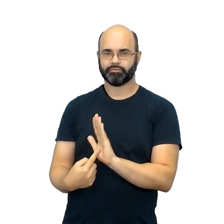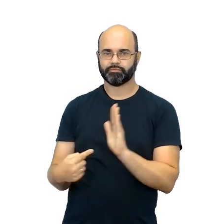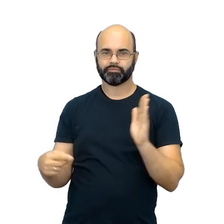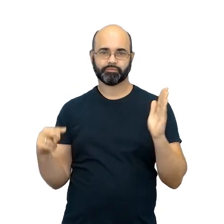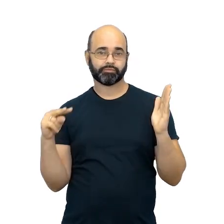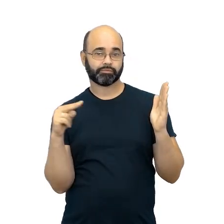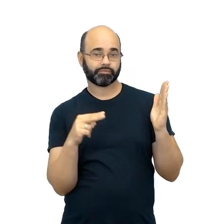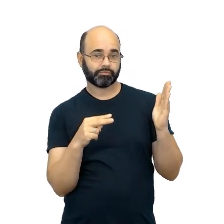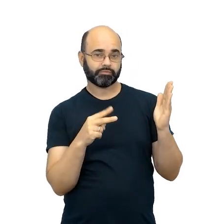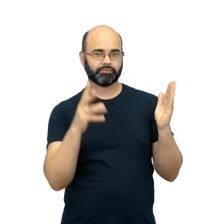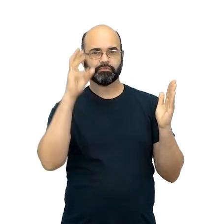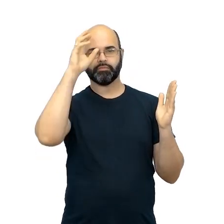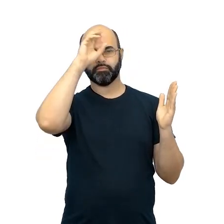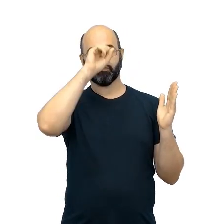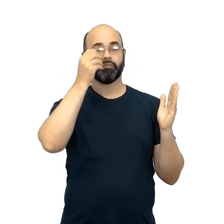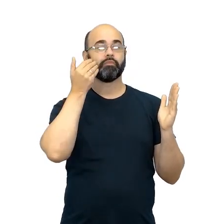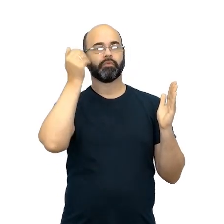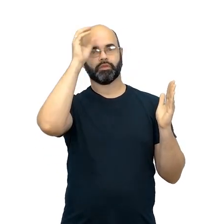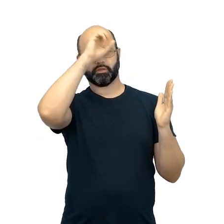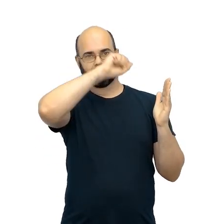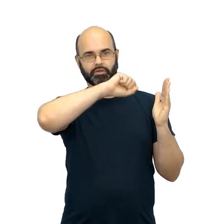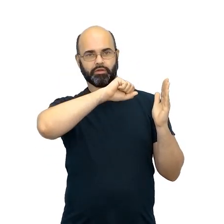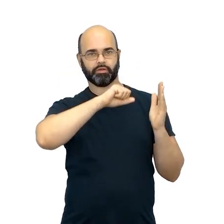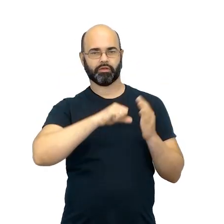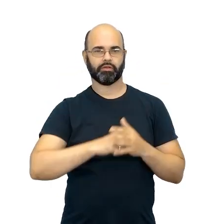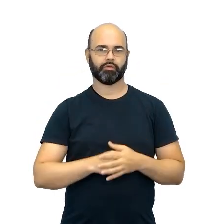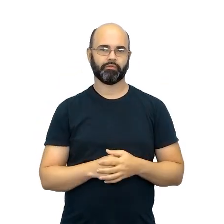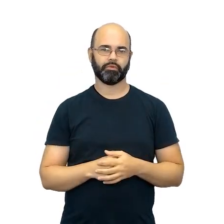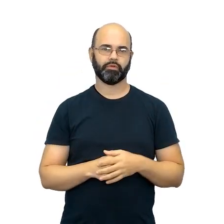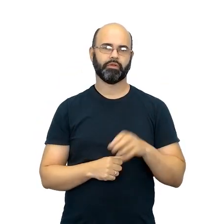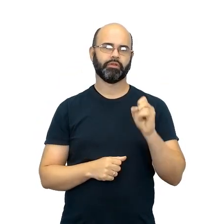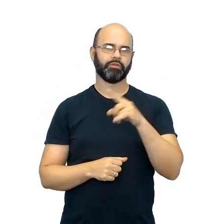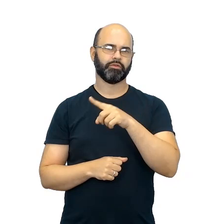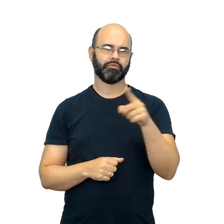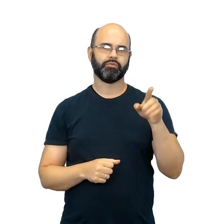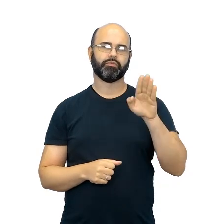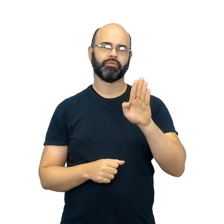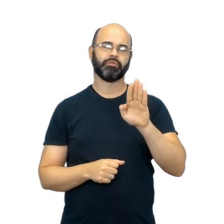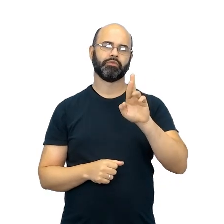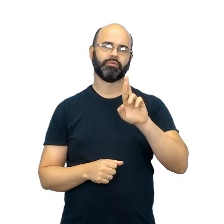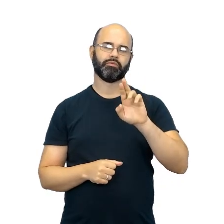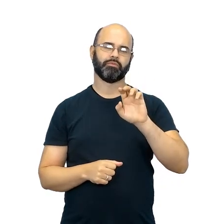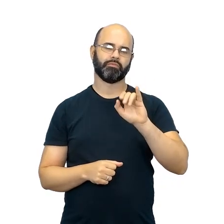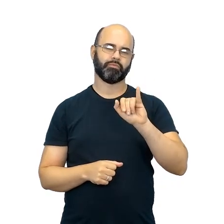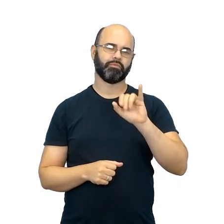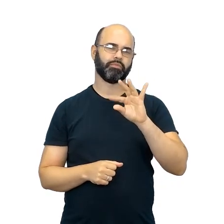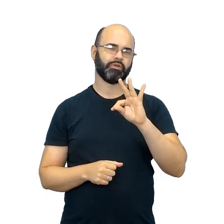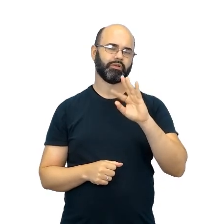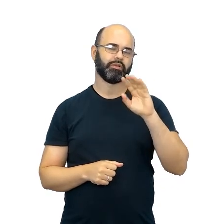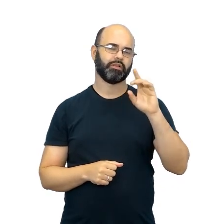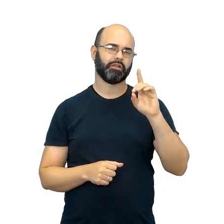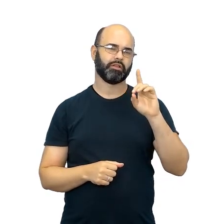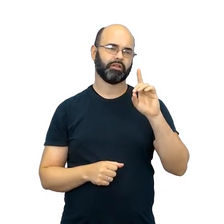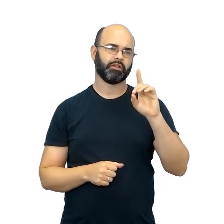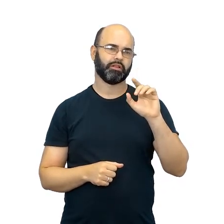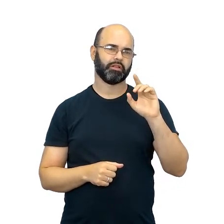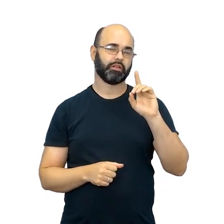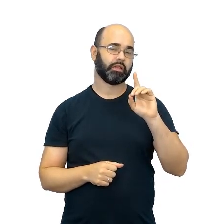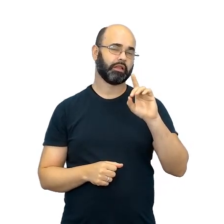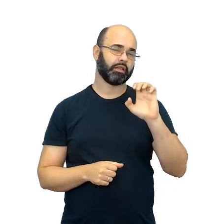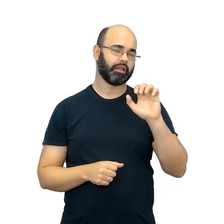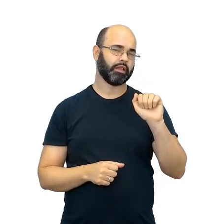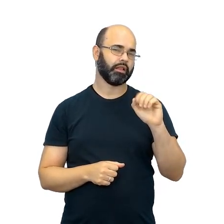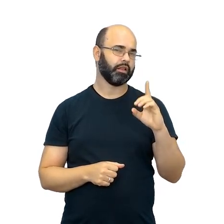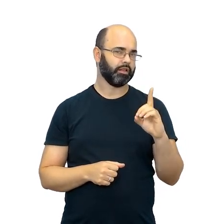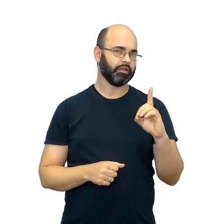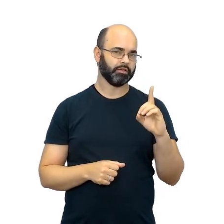Ampère. E, assim, né, lembrando, né, quem assistiu Breaking Bad, né, tem lá o White, né,